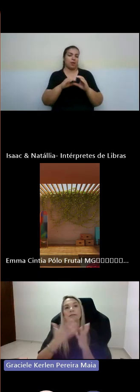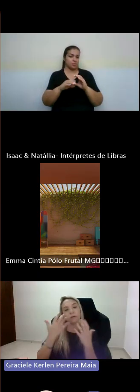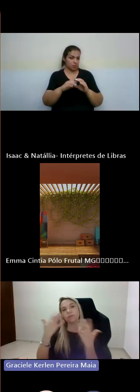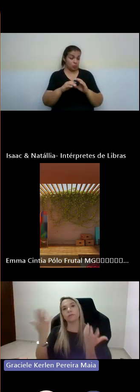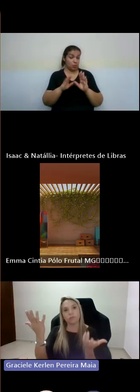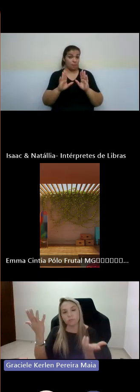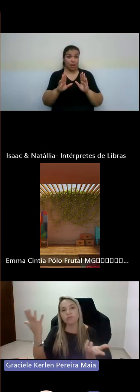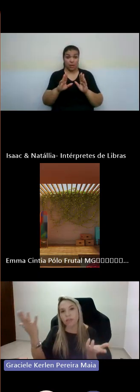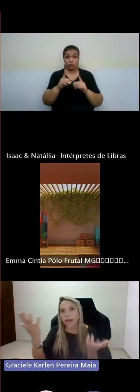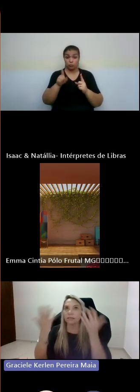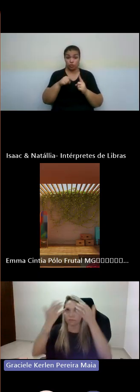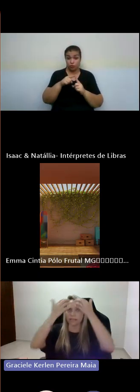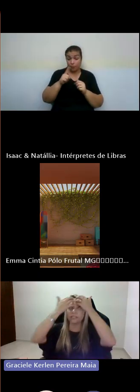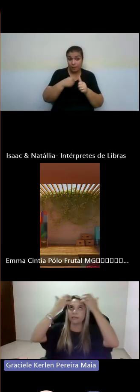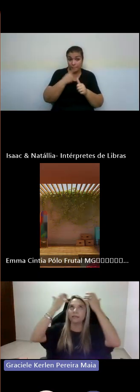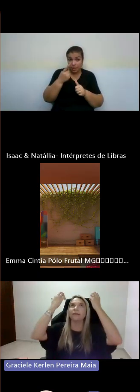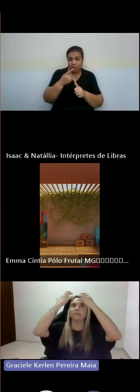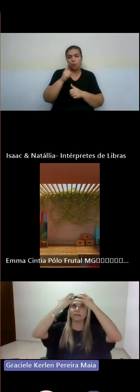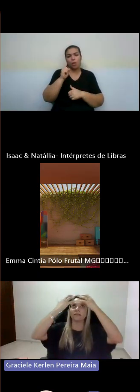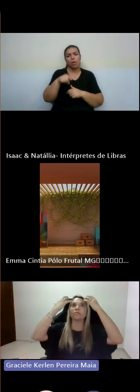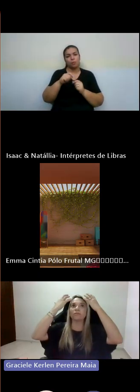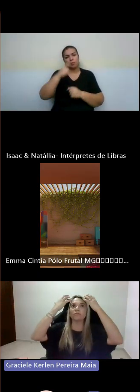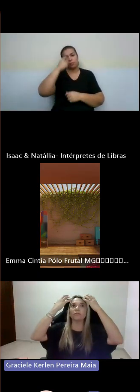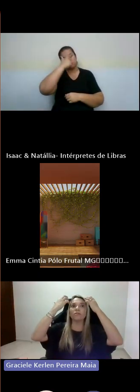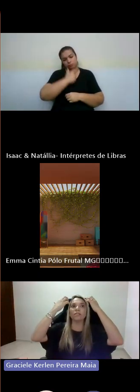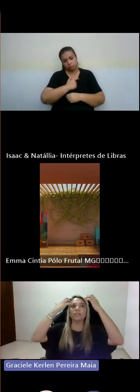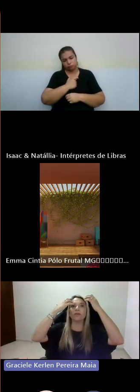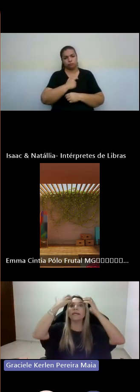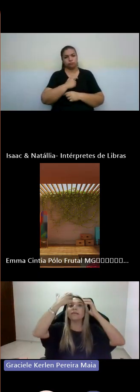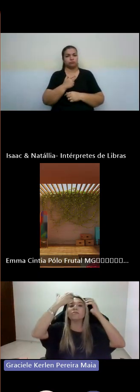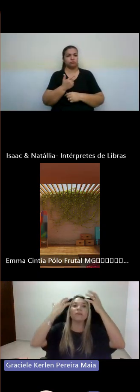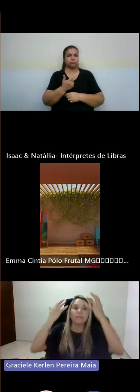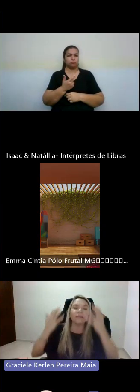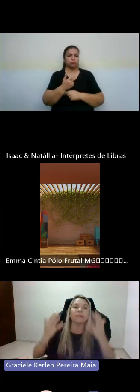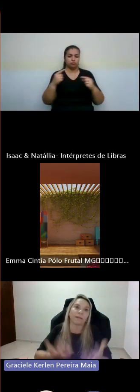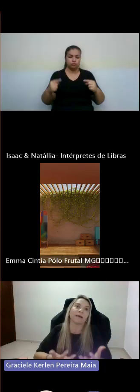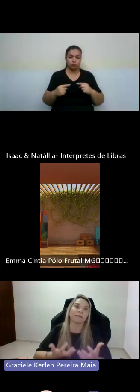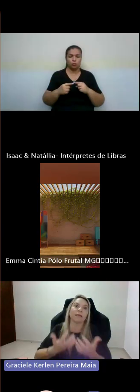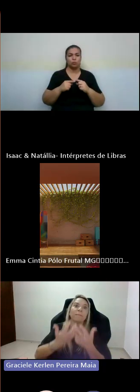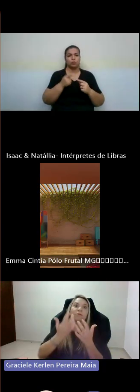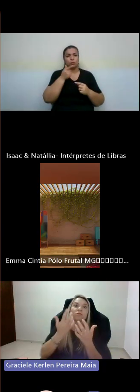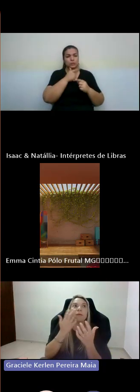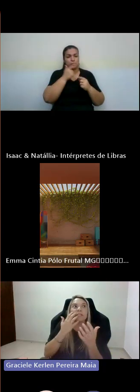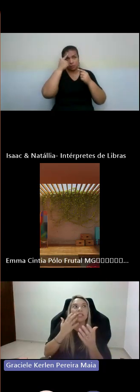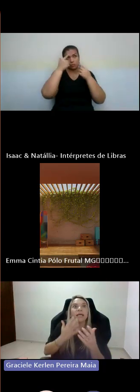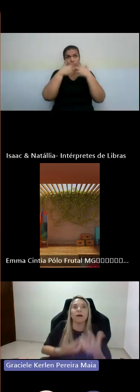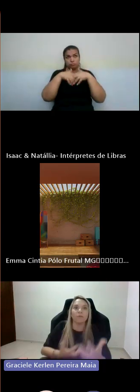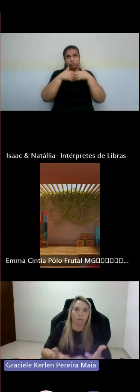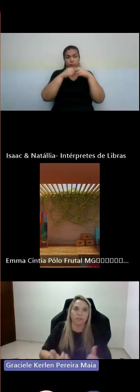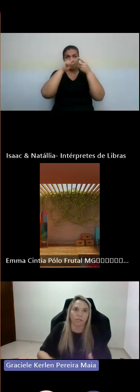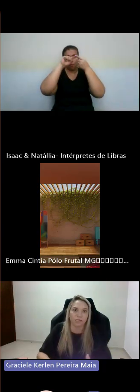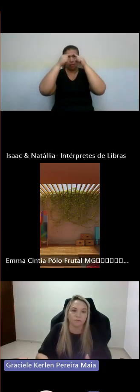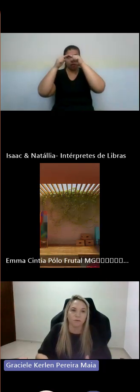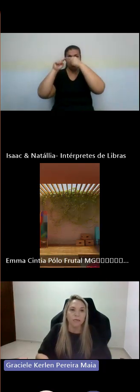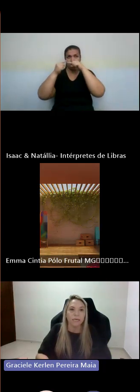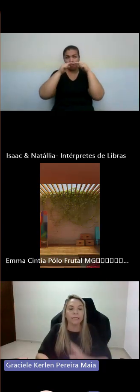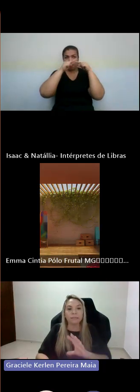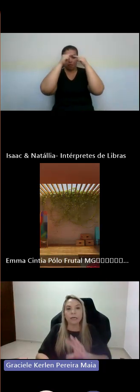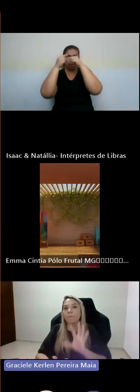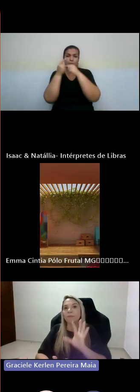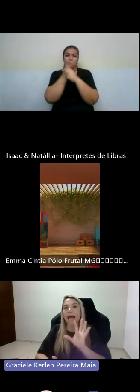objetivo da língua é a constituição de sujeito, é de constituições de conexões cerebrais, para que a pessoa possa chegar a um